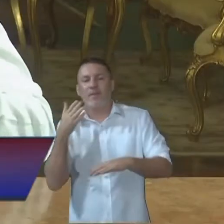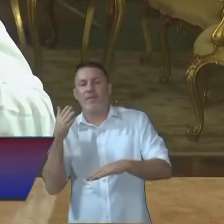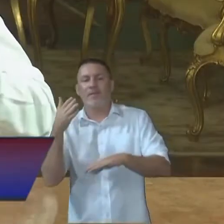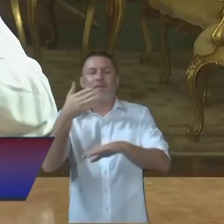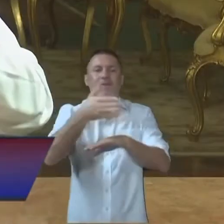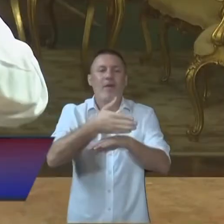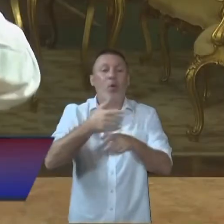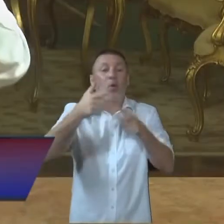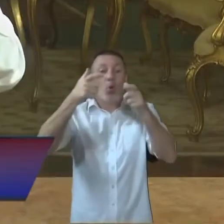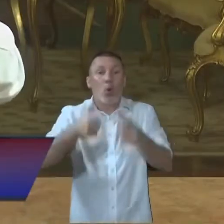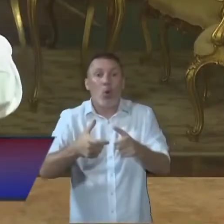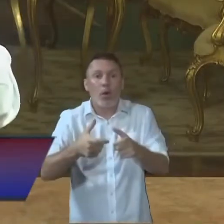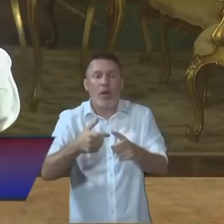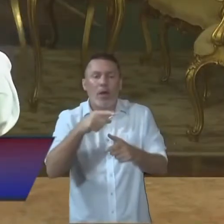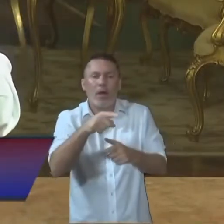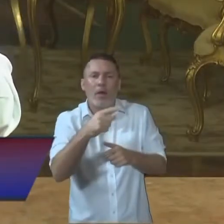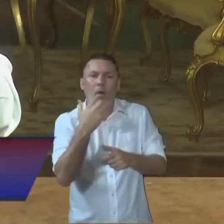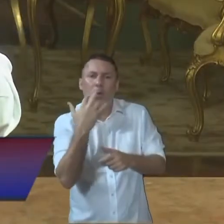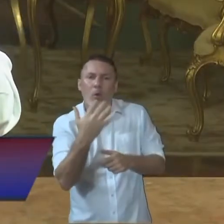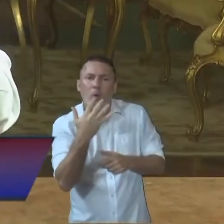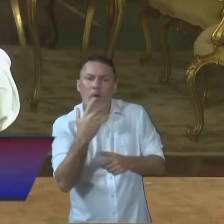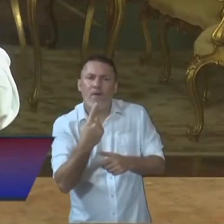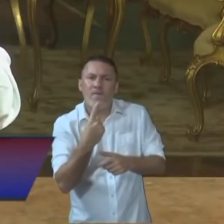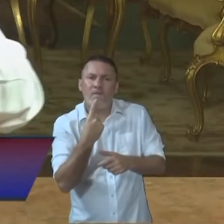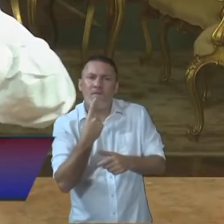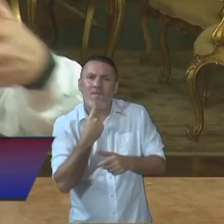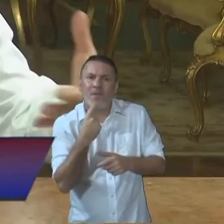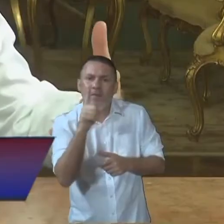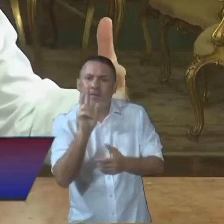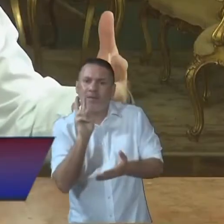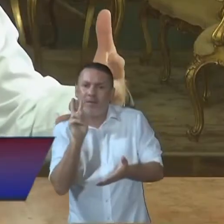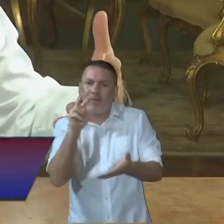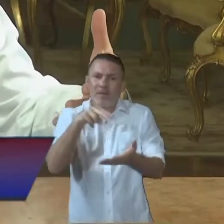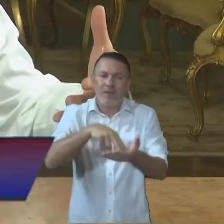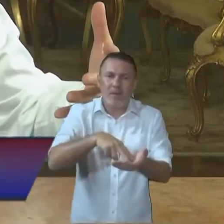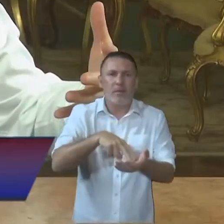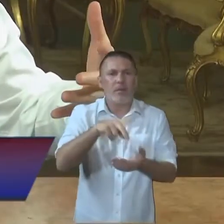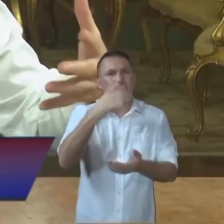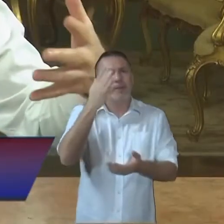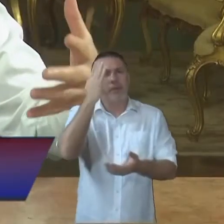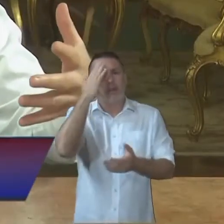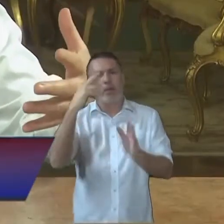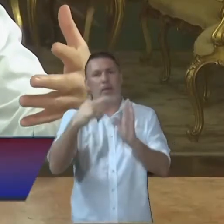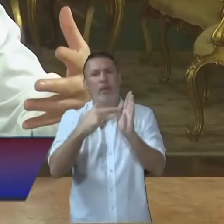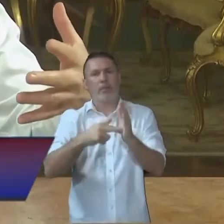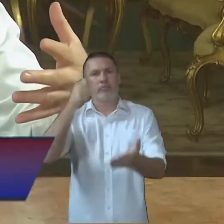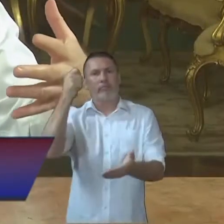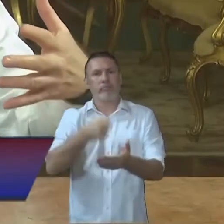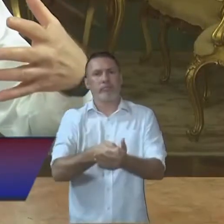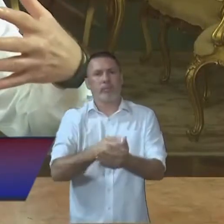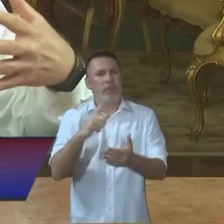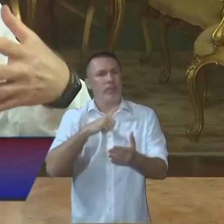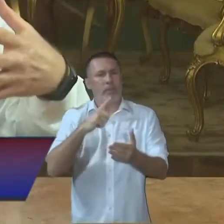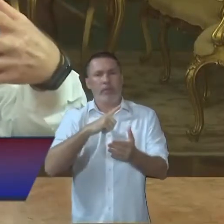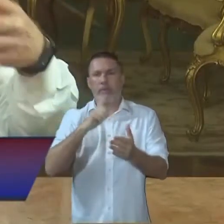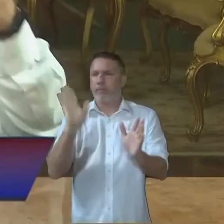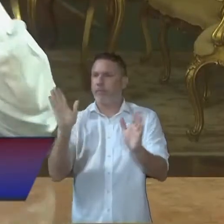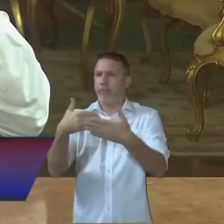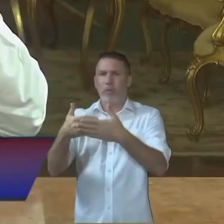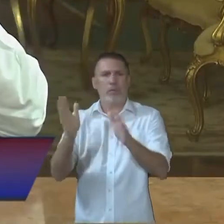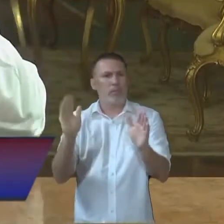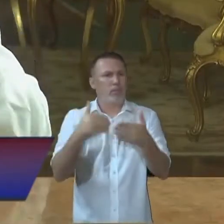você reduz a liberdade. Você é preciso compreender que as